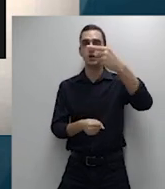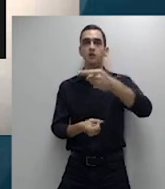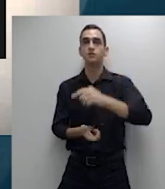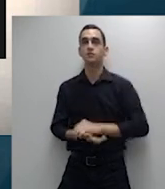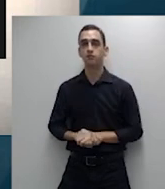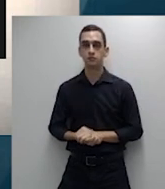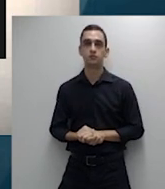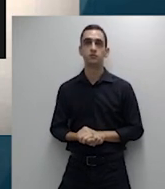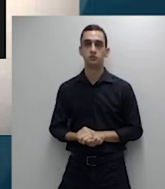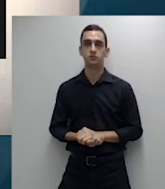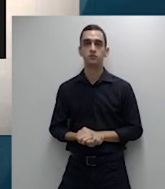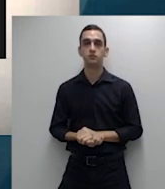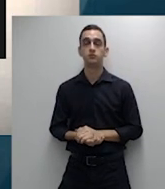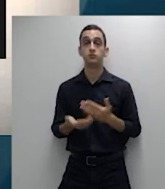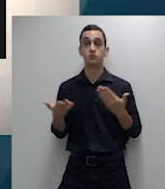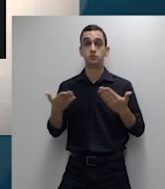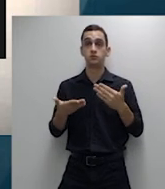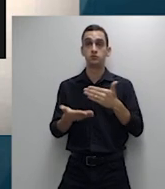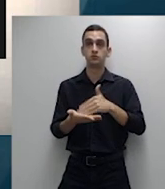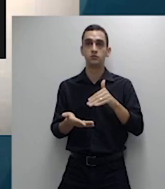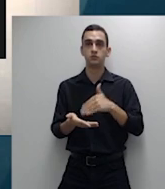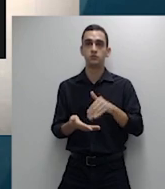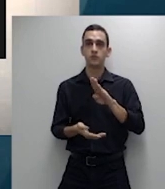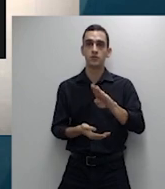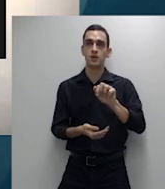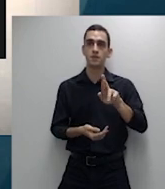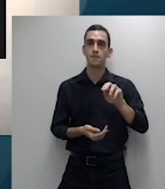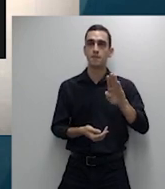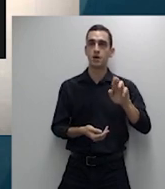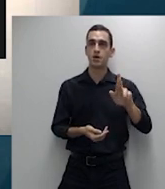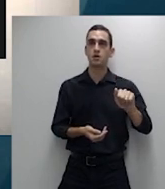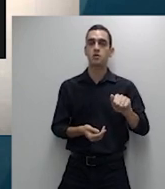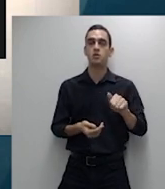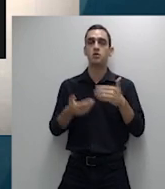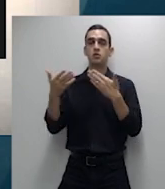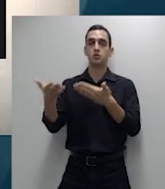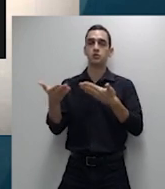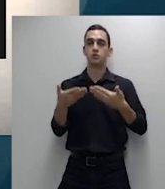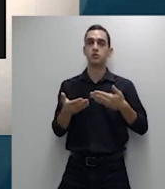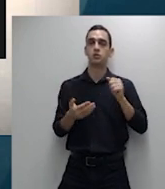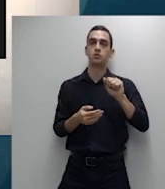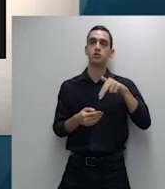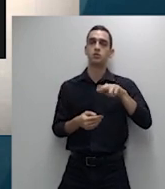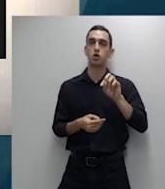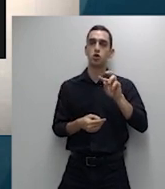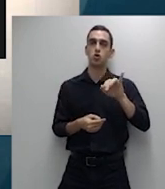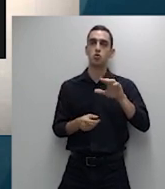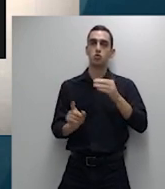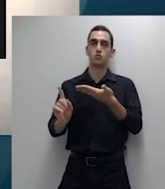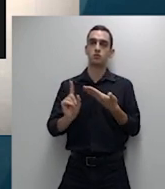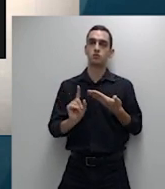Dra Bárbara vamos colocar na sala e Doutor Antonio Saboia de Melo Neto a